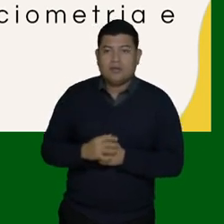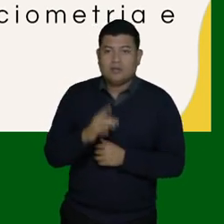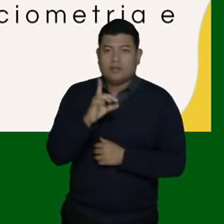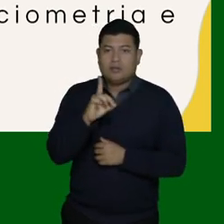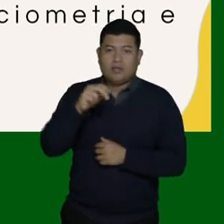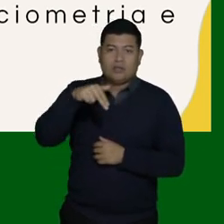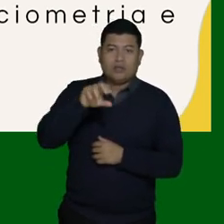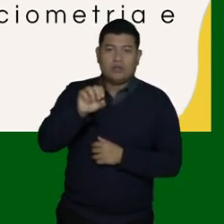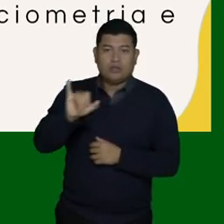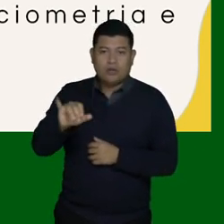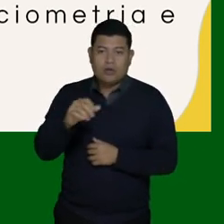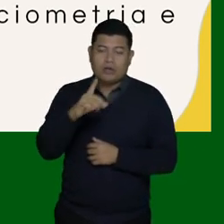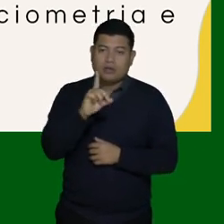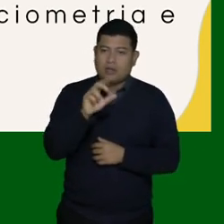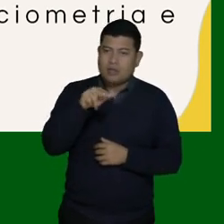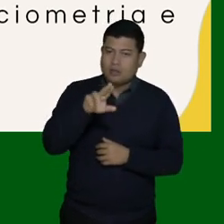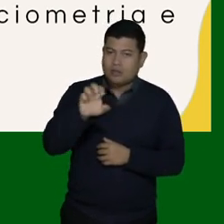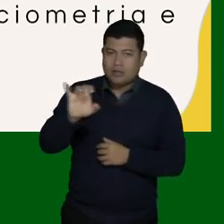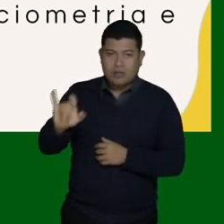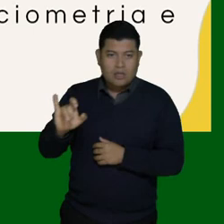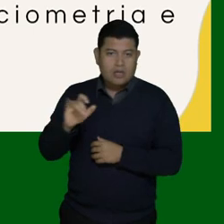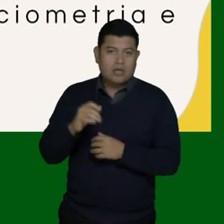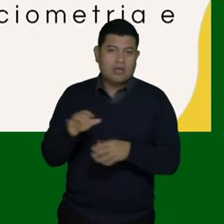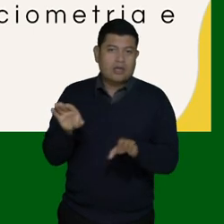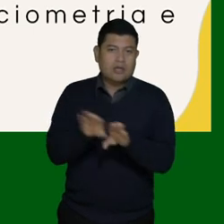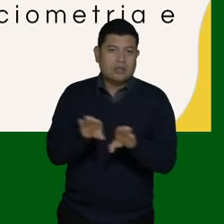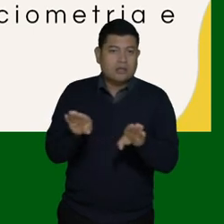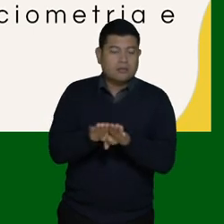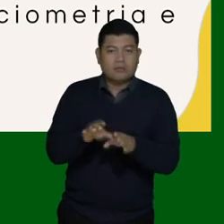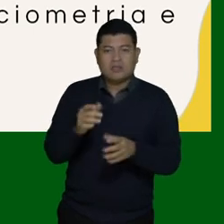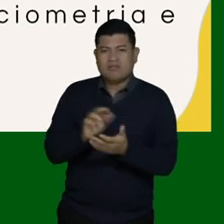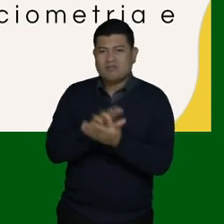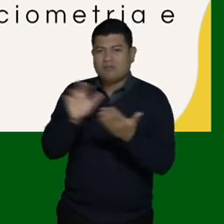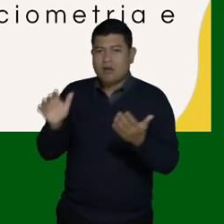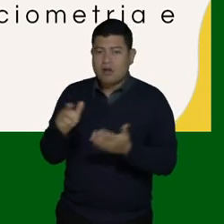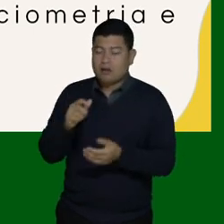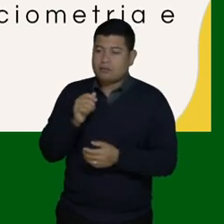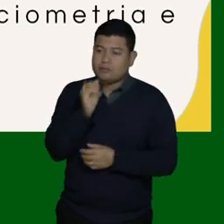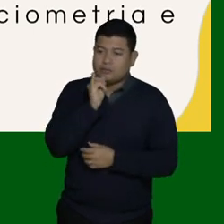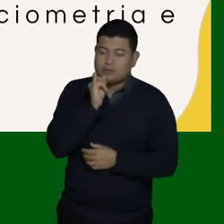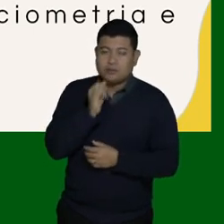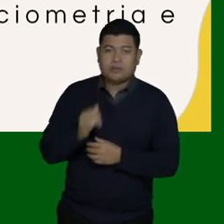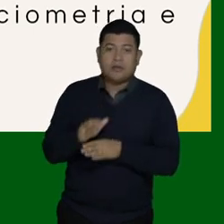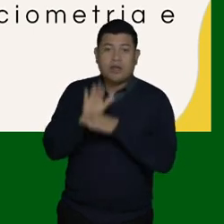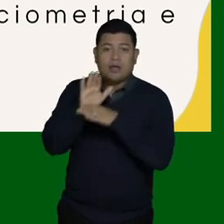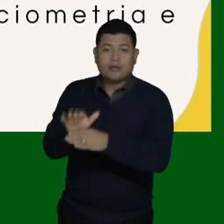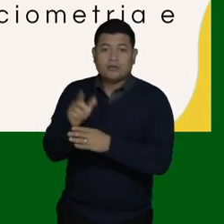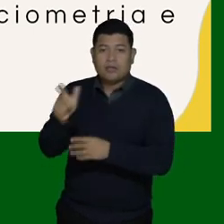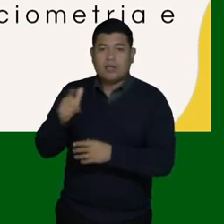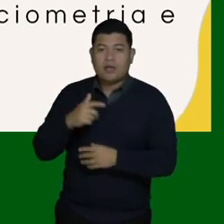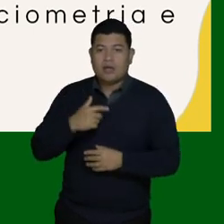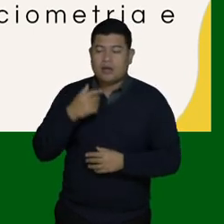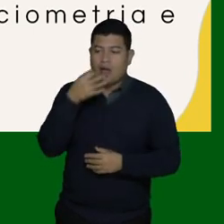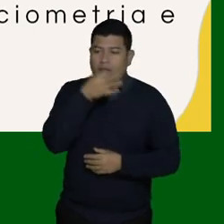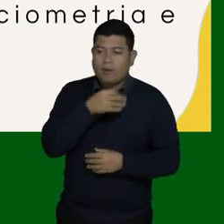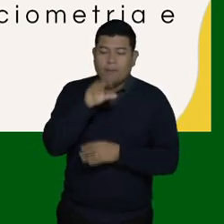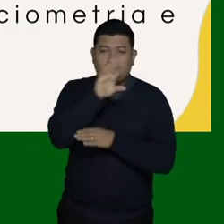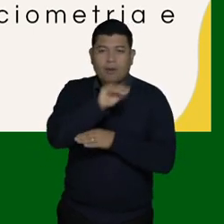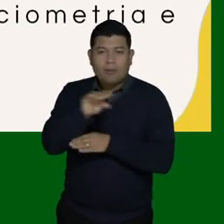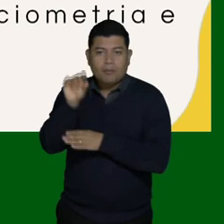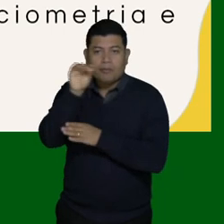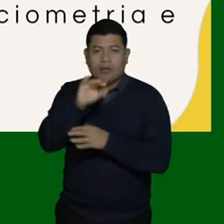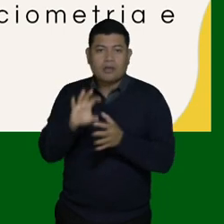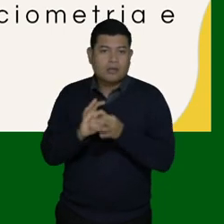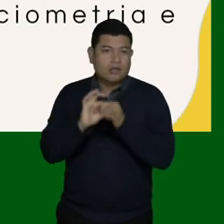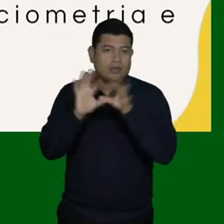verbal livre eh faz também toda criança que entra no núcleo desenvolver para avaliação faz